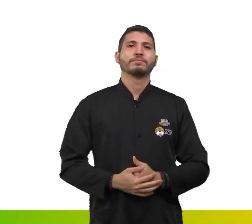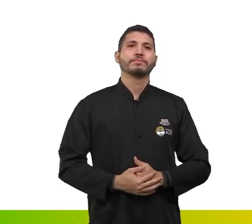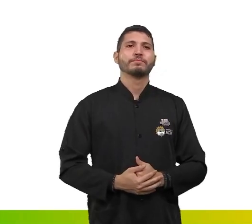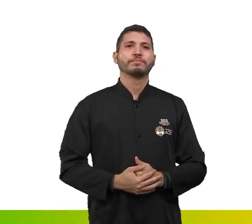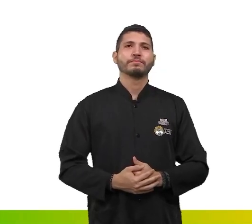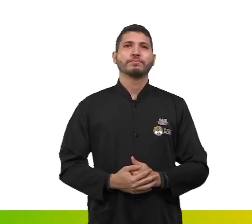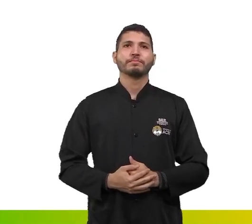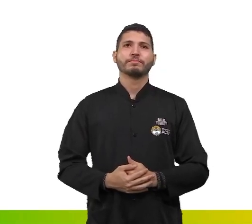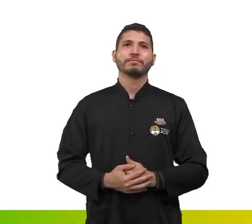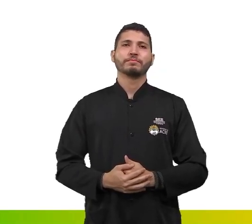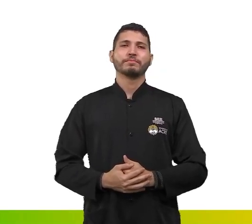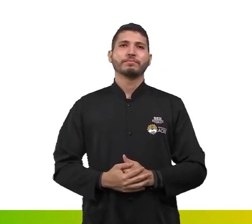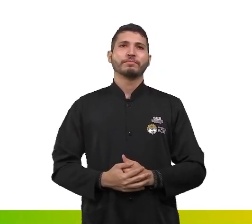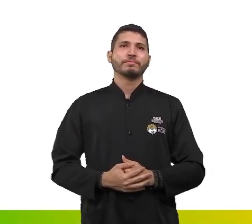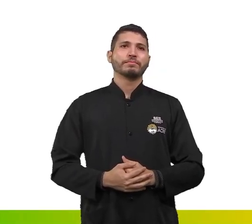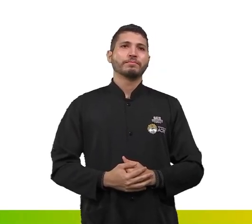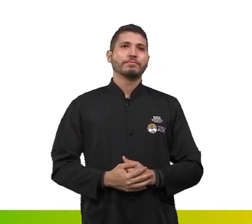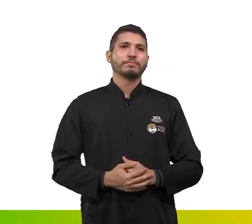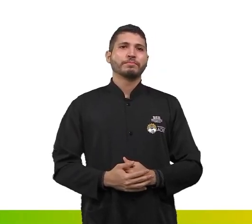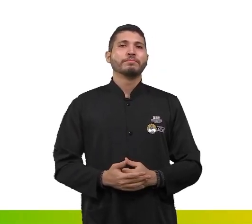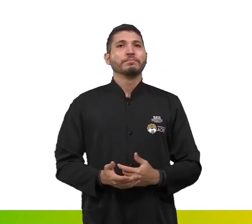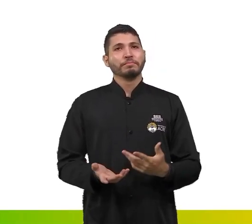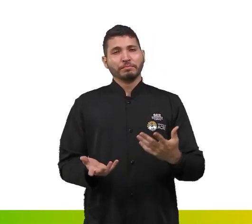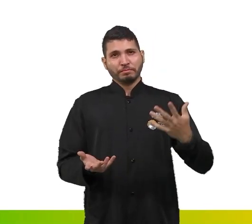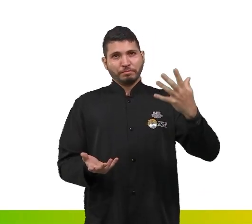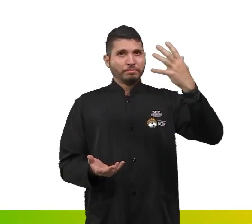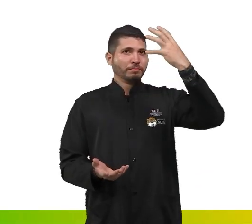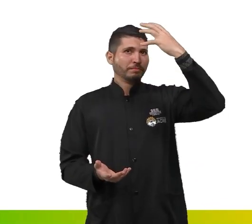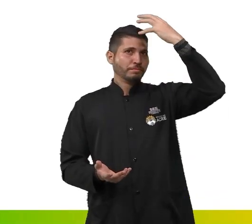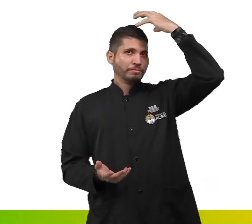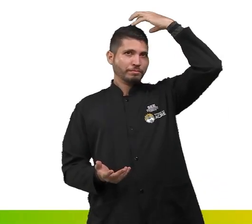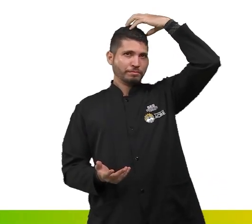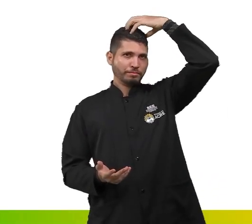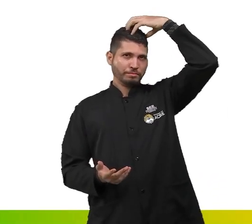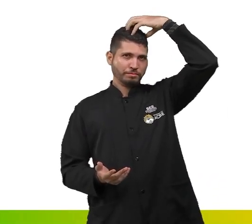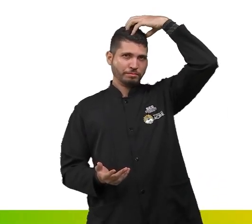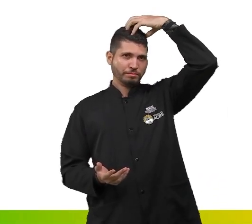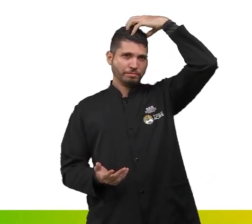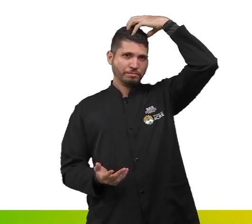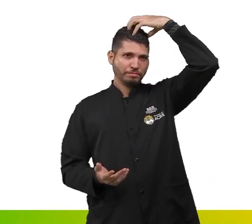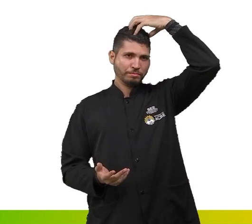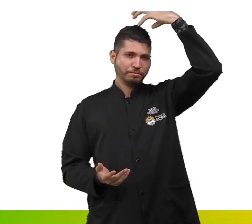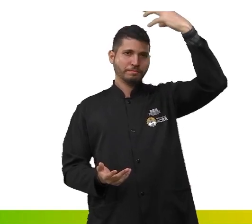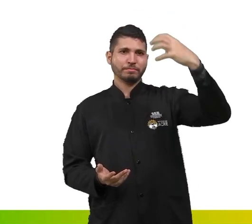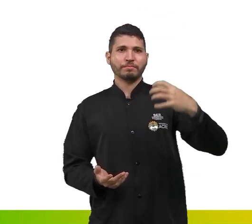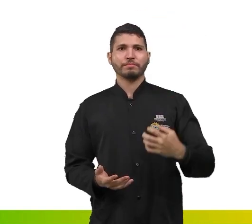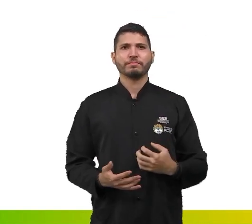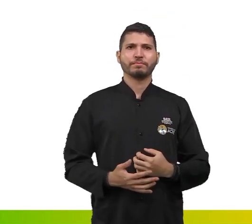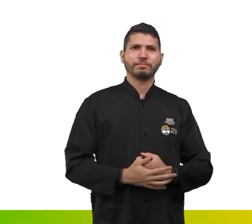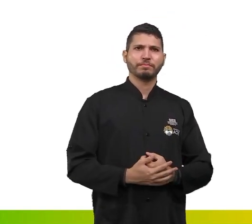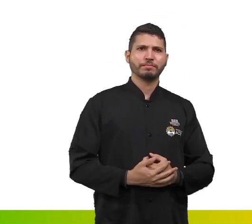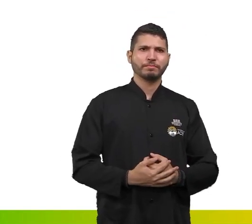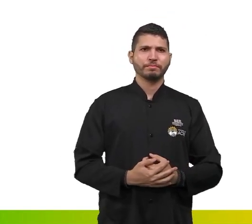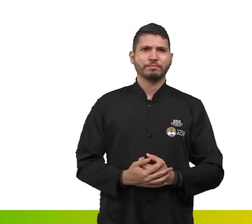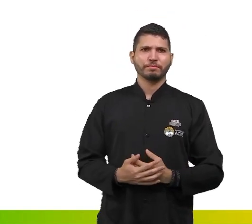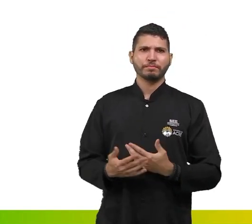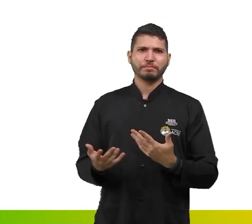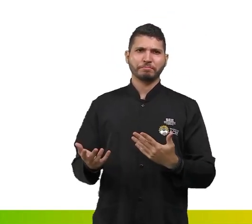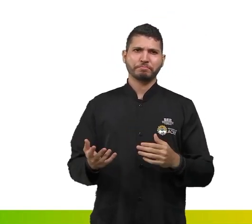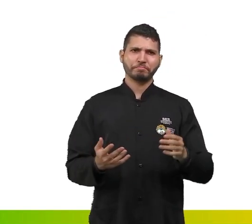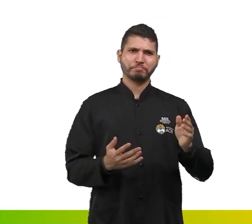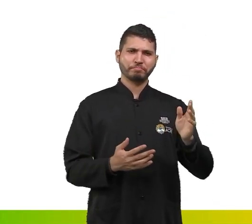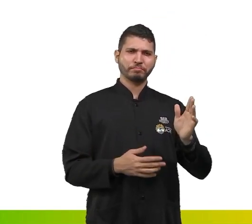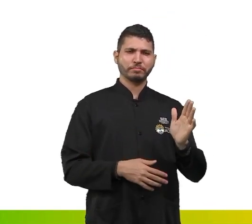cabeça é o quê? Isso é um rei, né? Olha essas vestimentas, olha esse luxo,